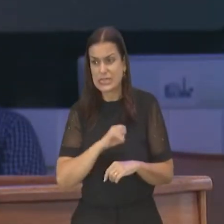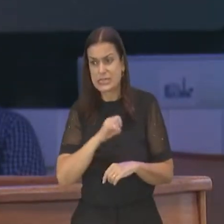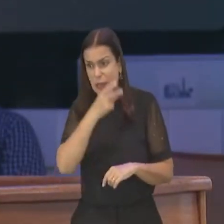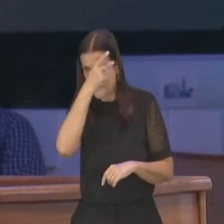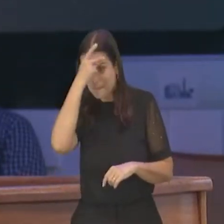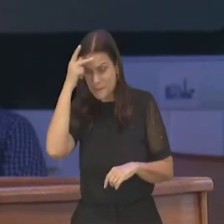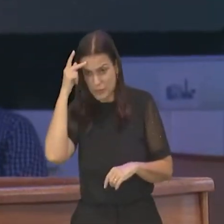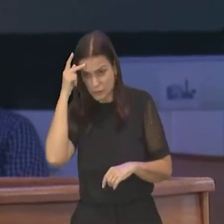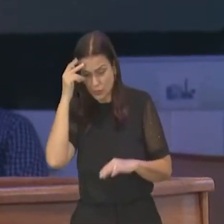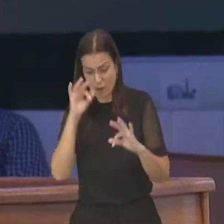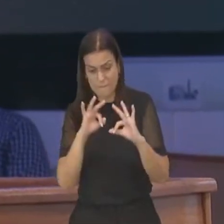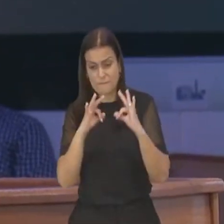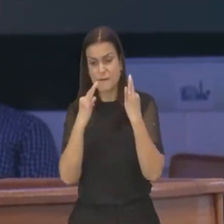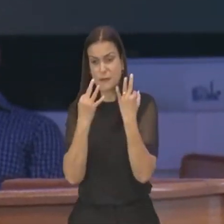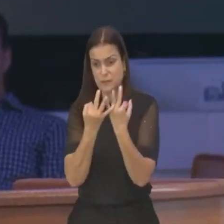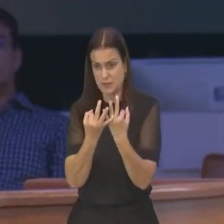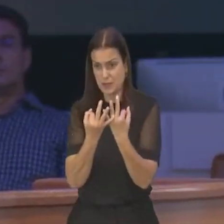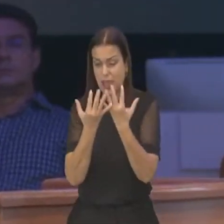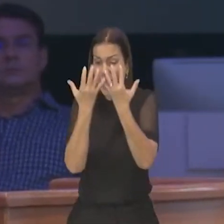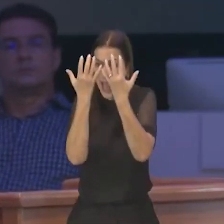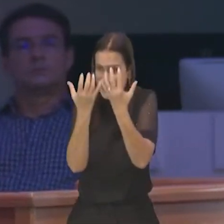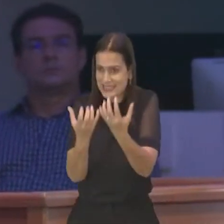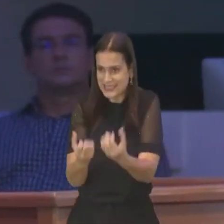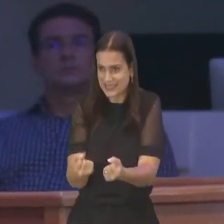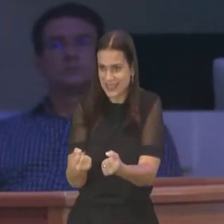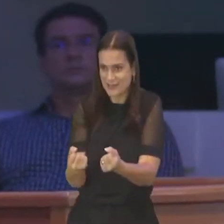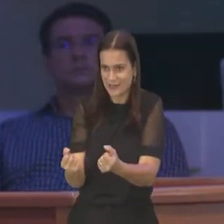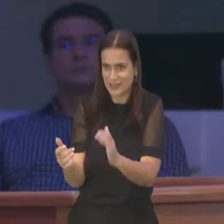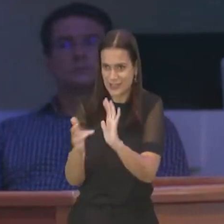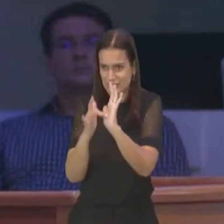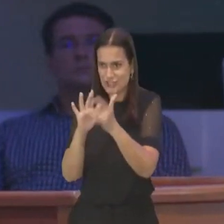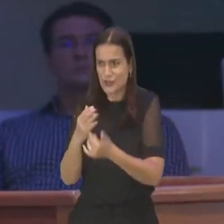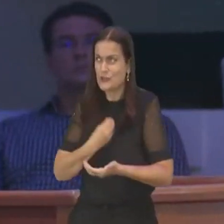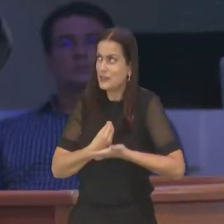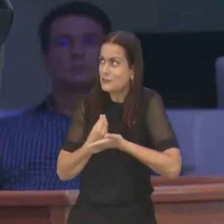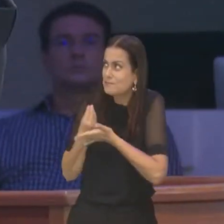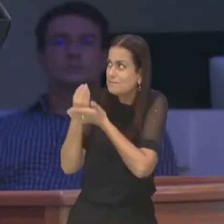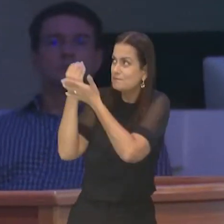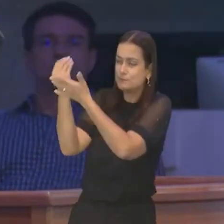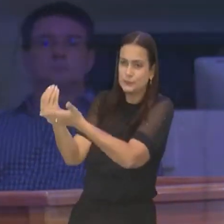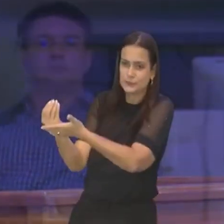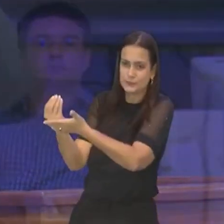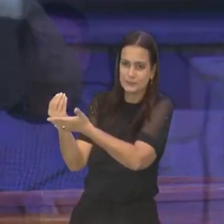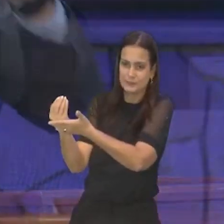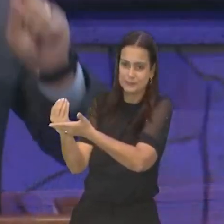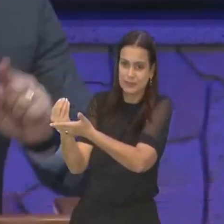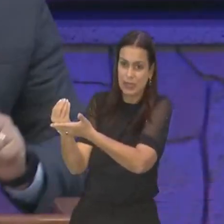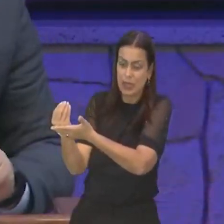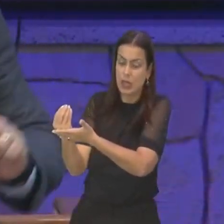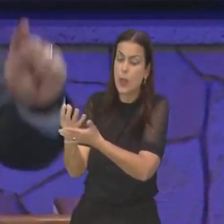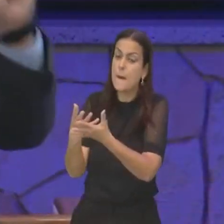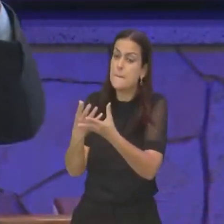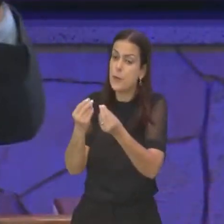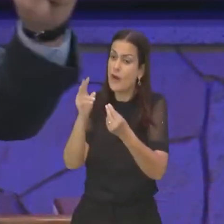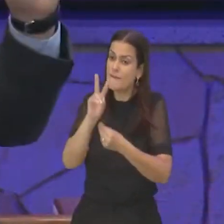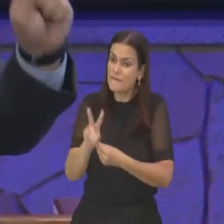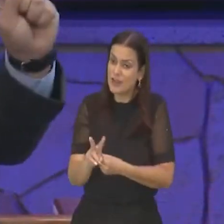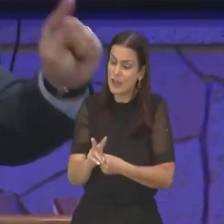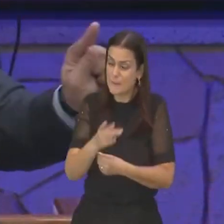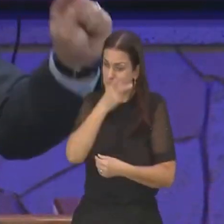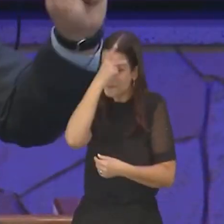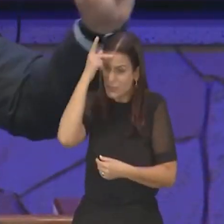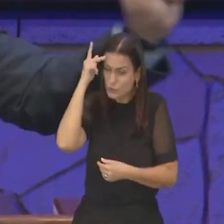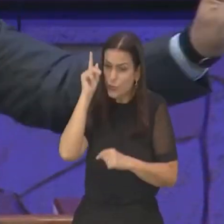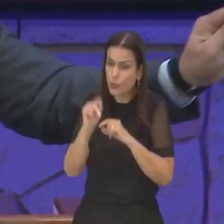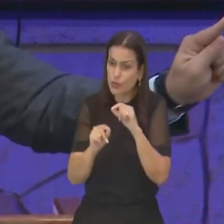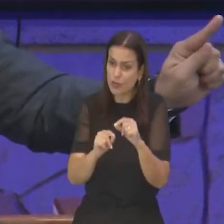de um núcleo familiar aceitava o caminho, rendia-se a Cristo, em muitas das situações aquele membro da